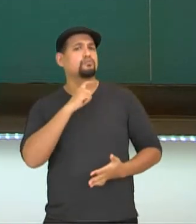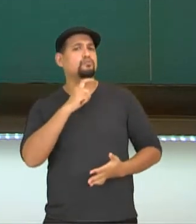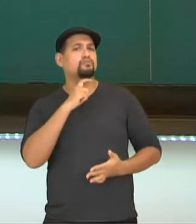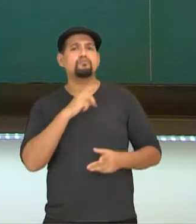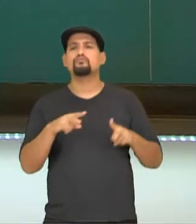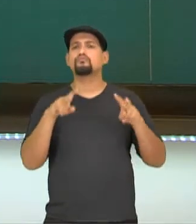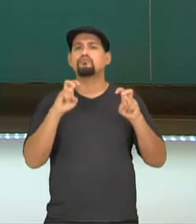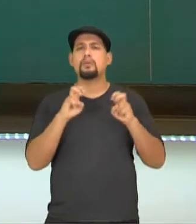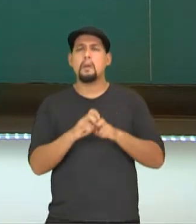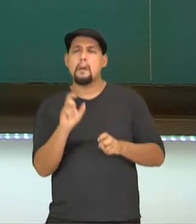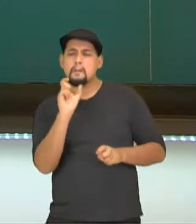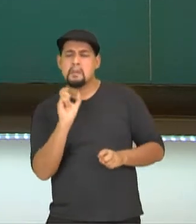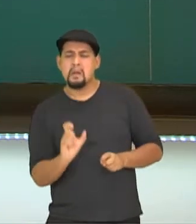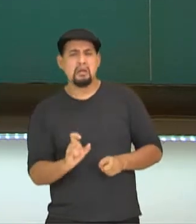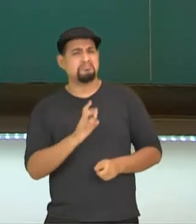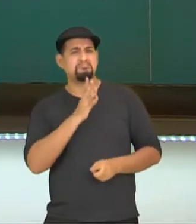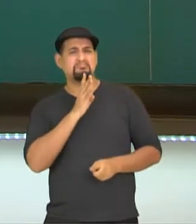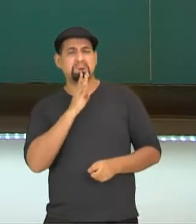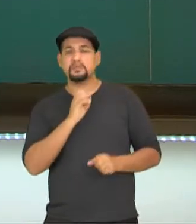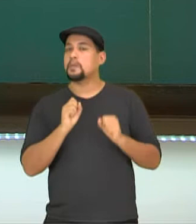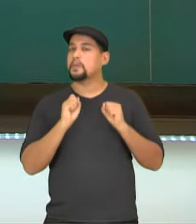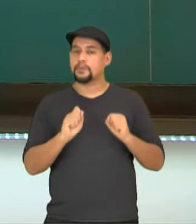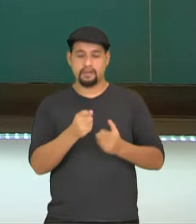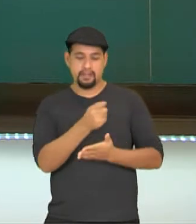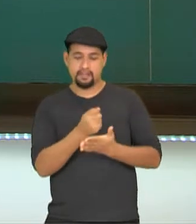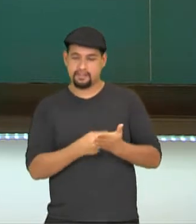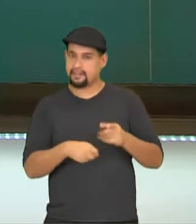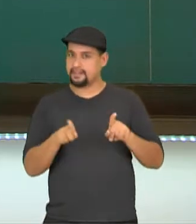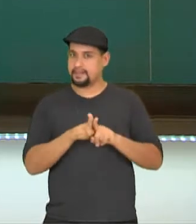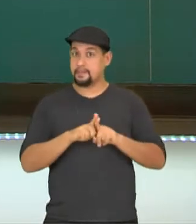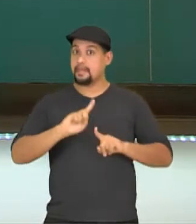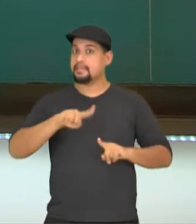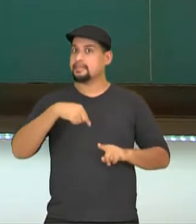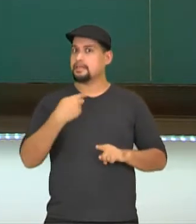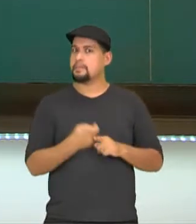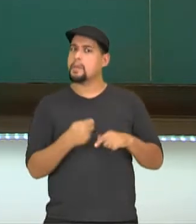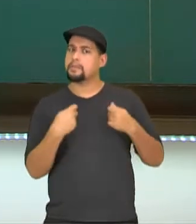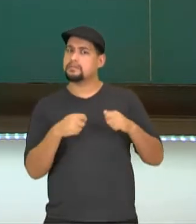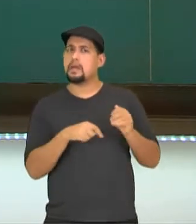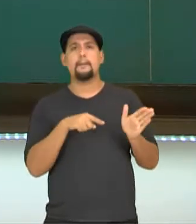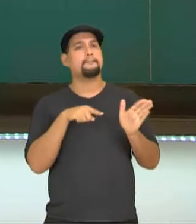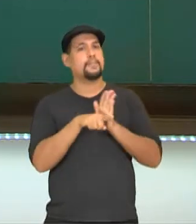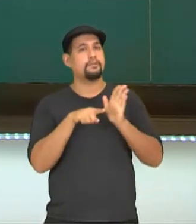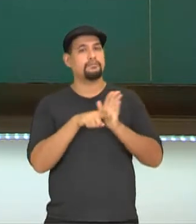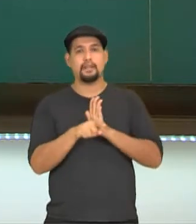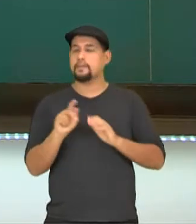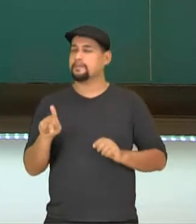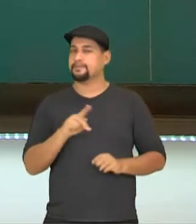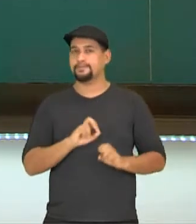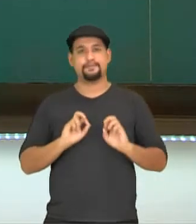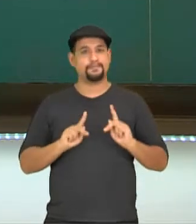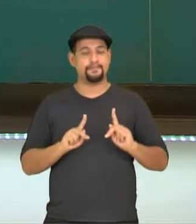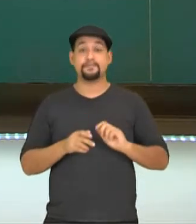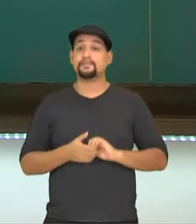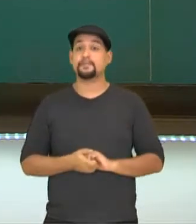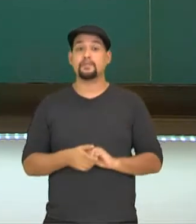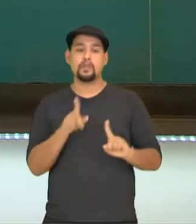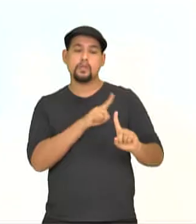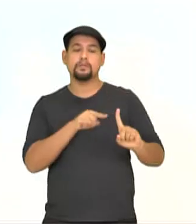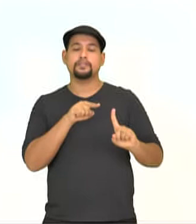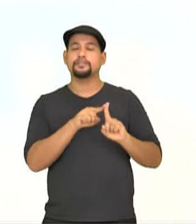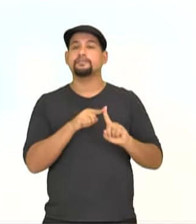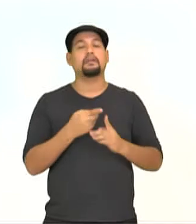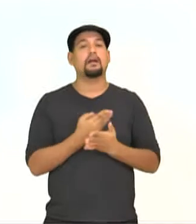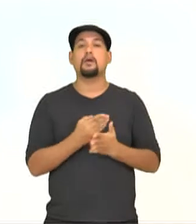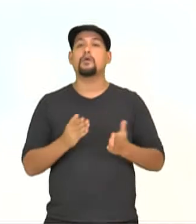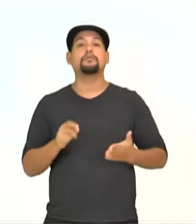sobre vocabulário, alguma palavra, podem anotar e depois pesquisar, perguntar aí para o seu professor. O objetivo da nossa